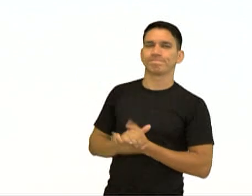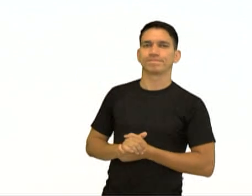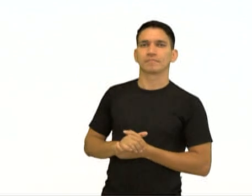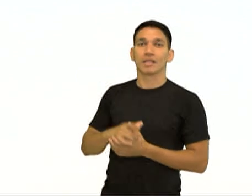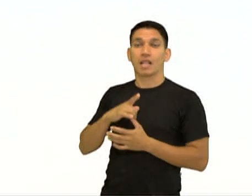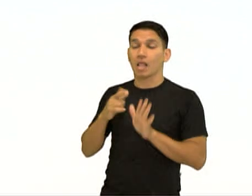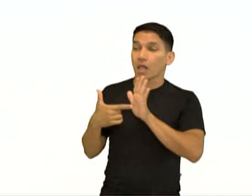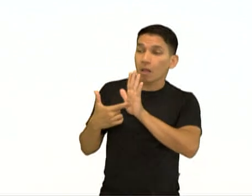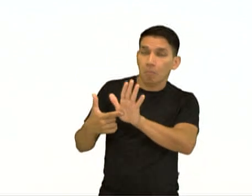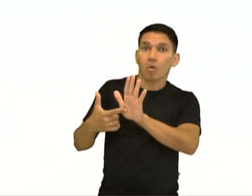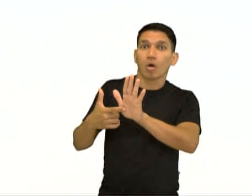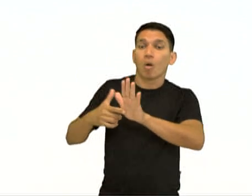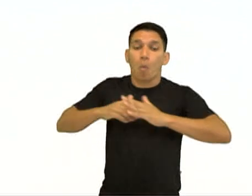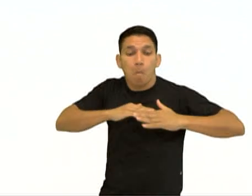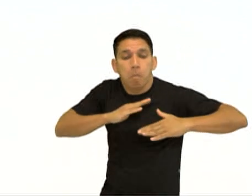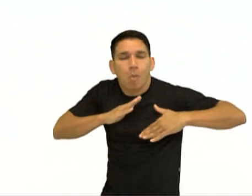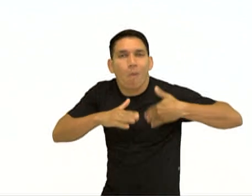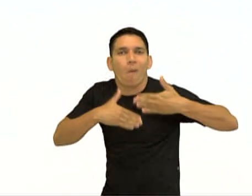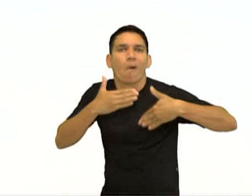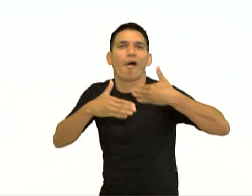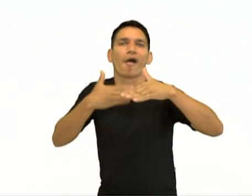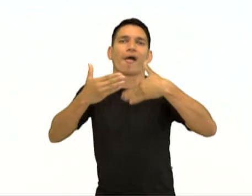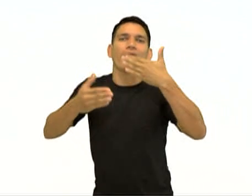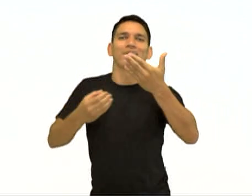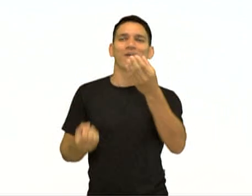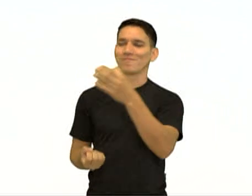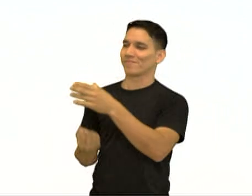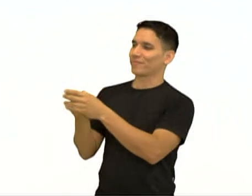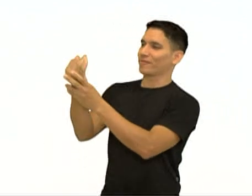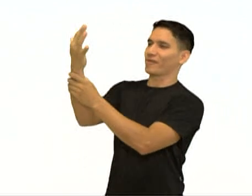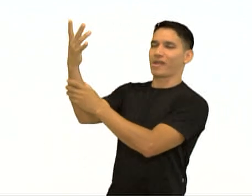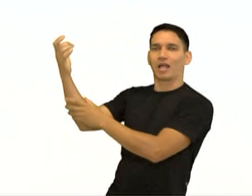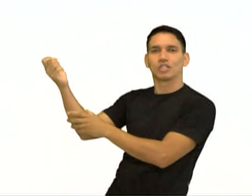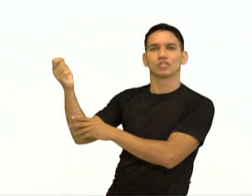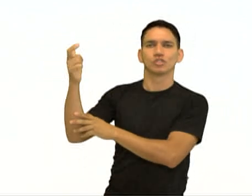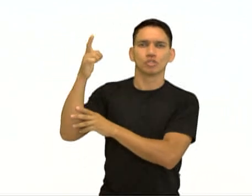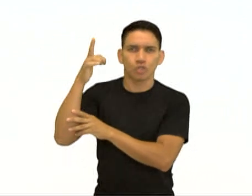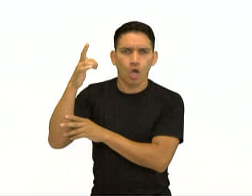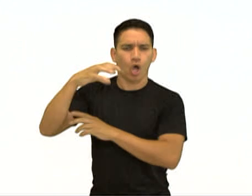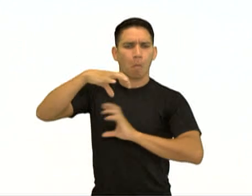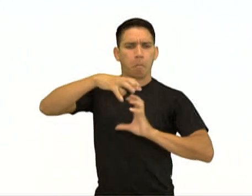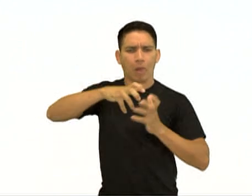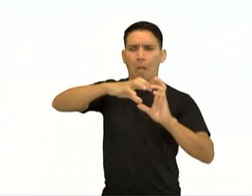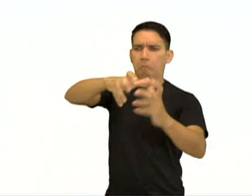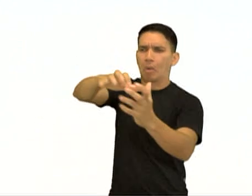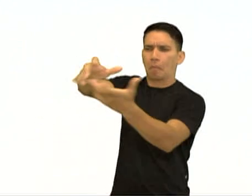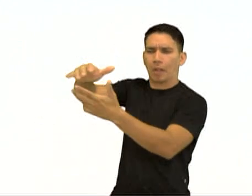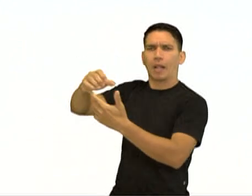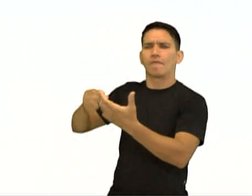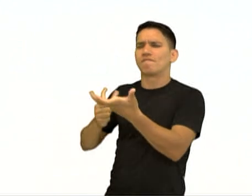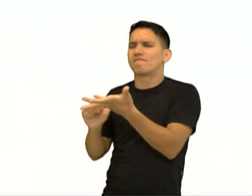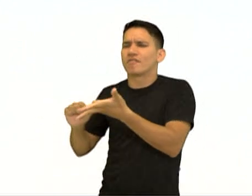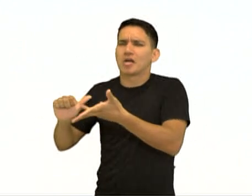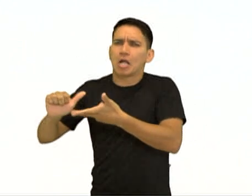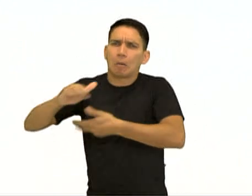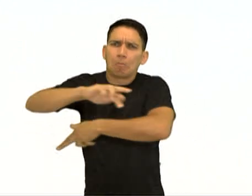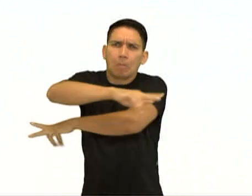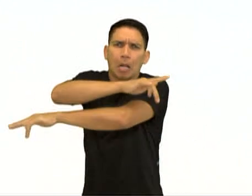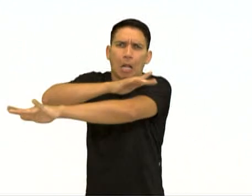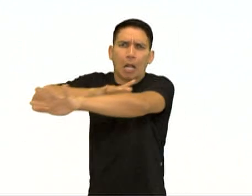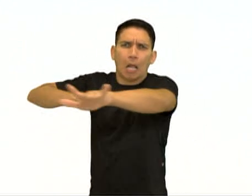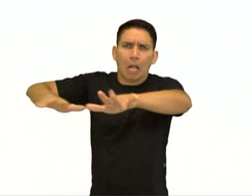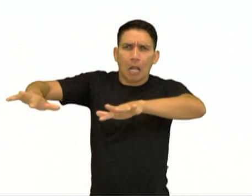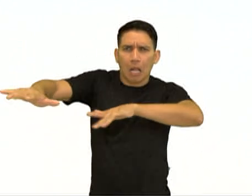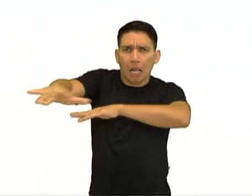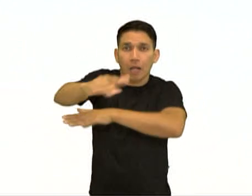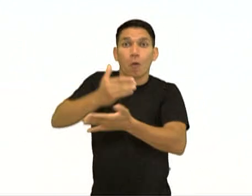ela representa o processo de formação do sistema solar, aonde uma série de elementos passaram a